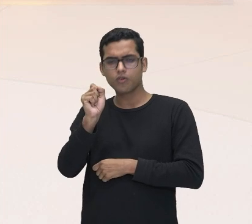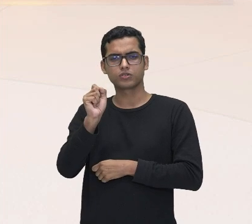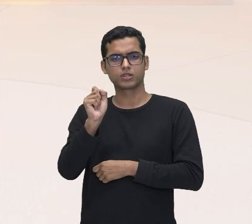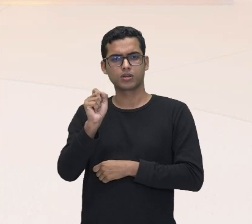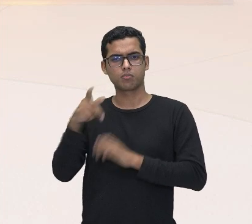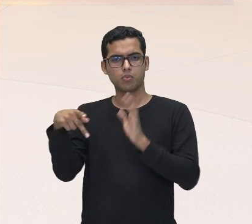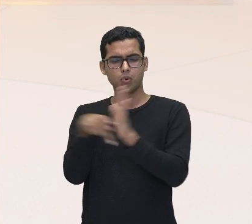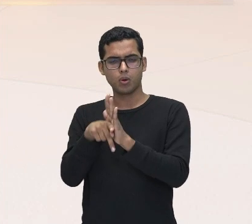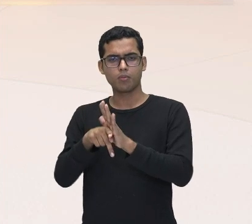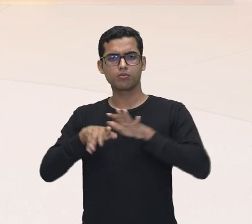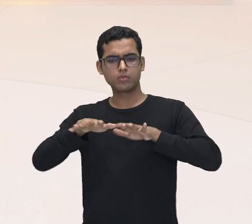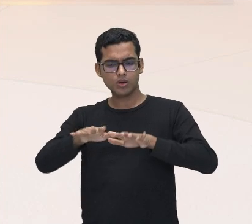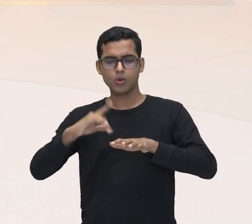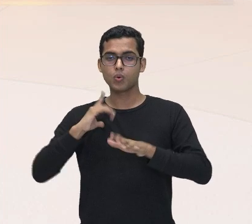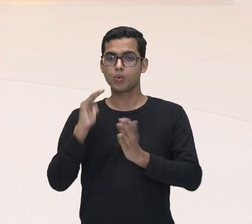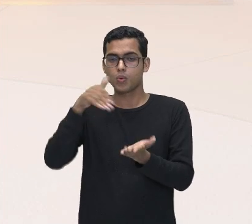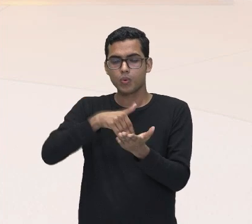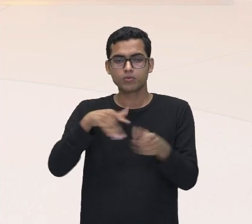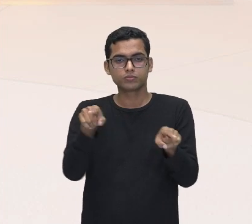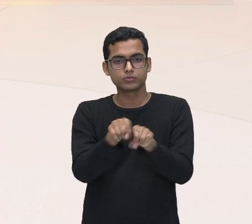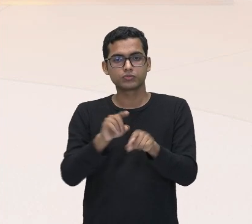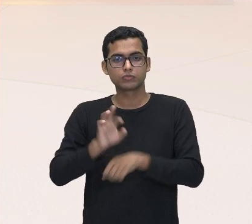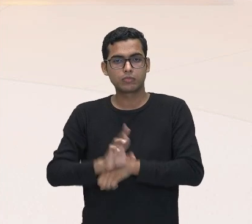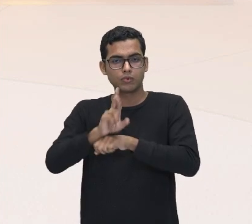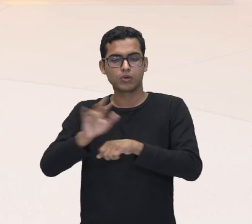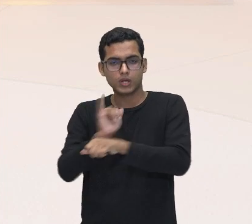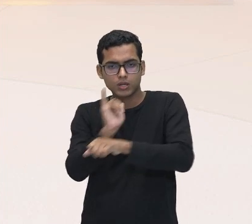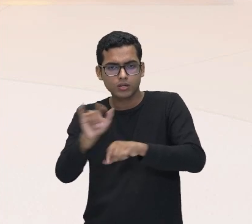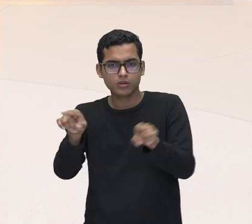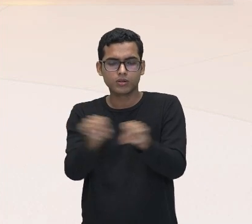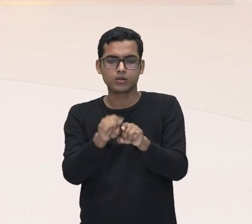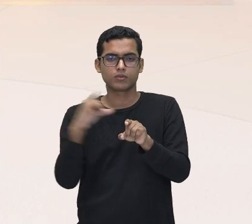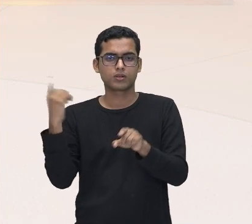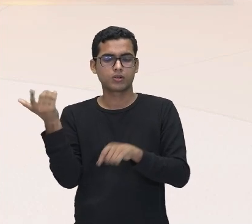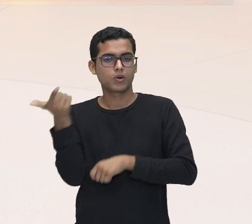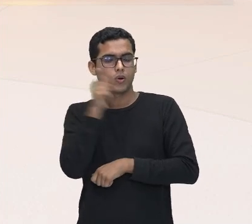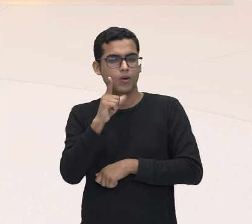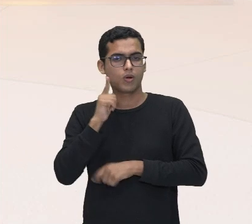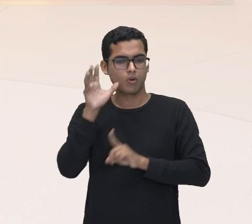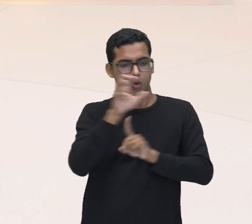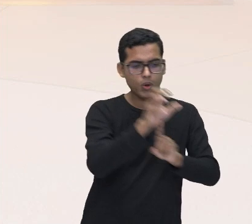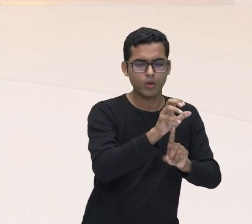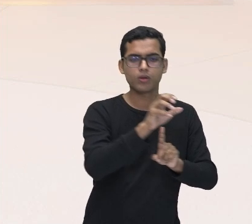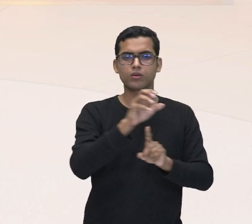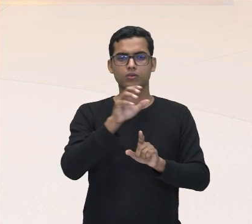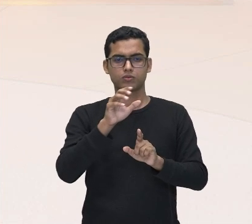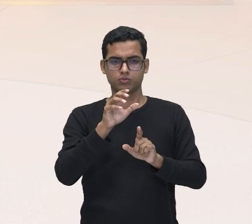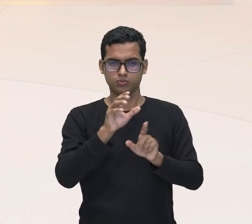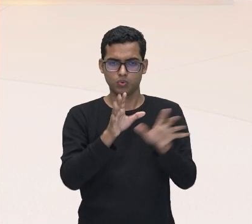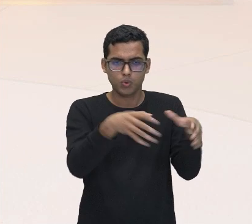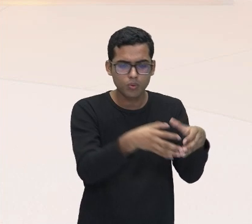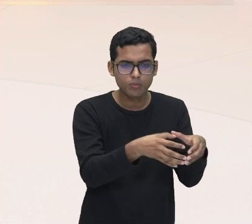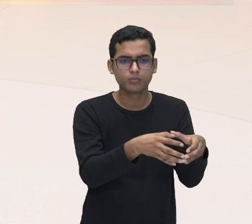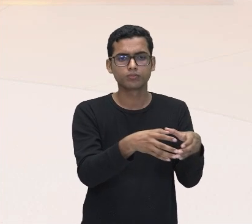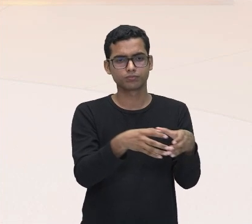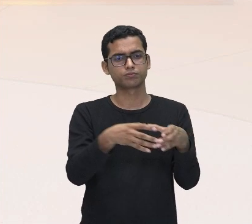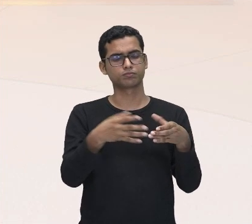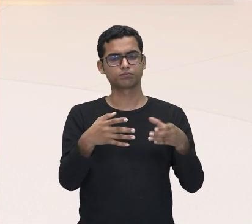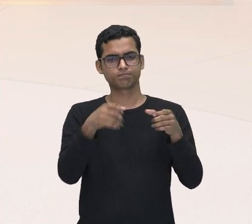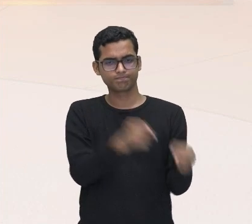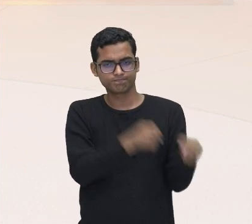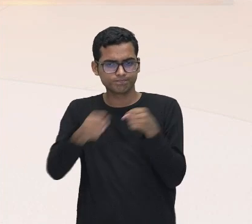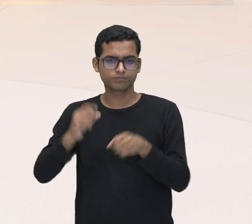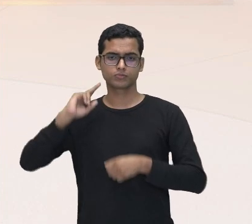para a imposição da vontade sobre determinada coletividade. Quando você tem o poder político, muitas